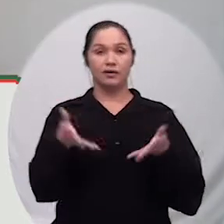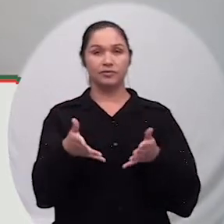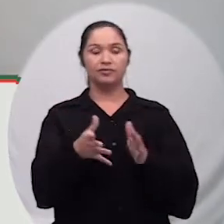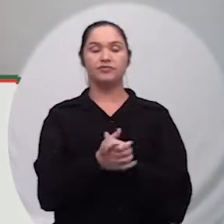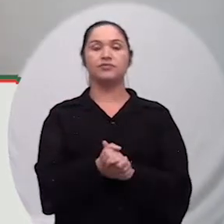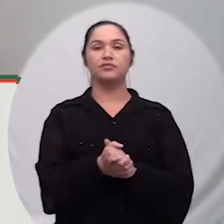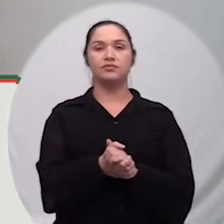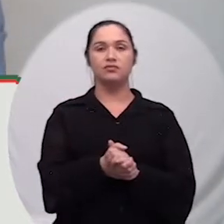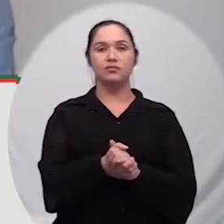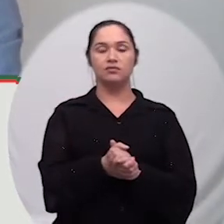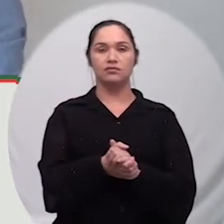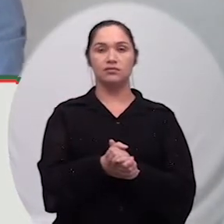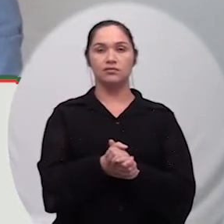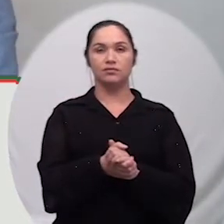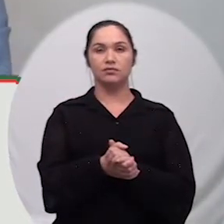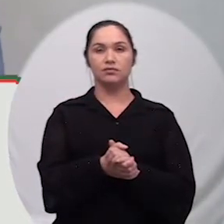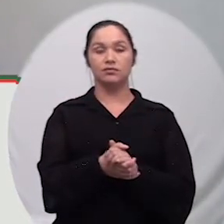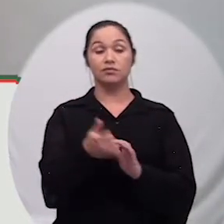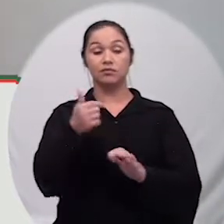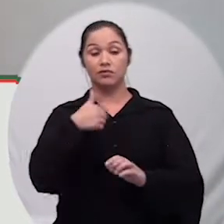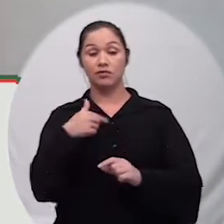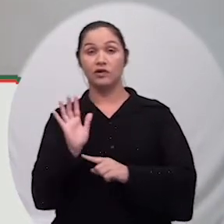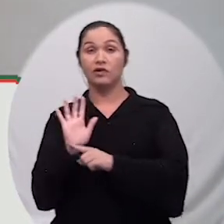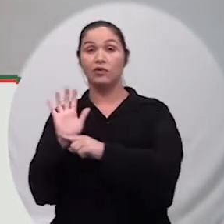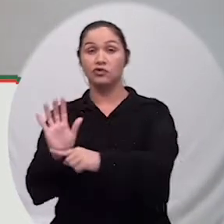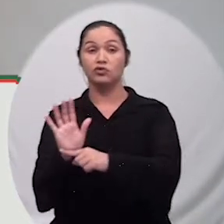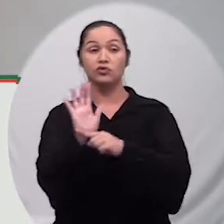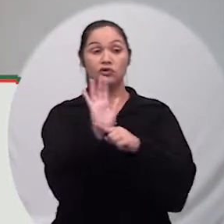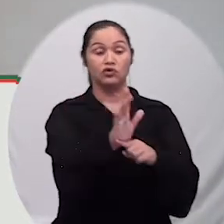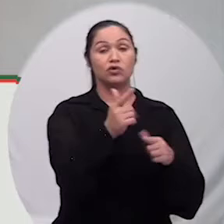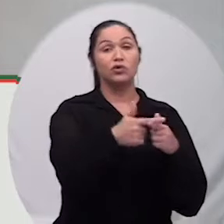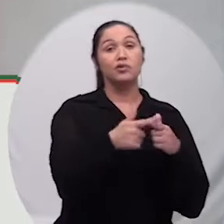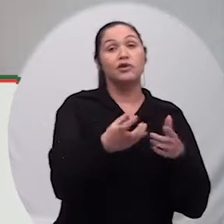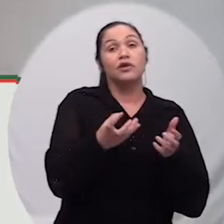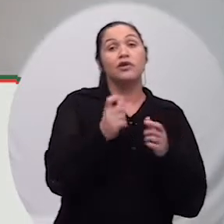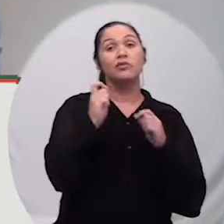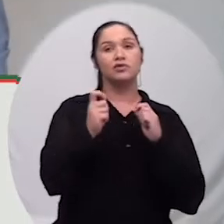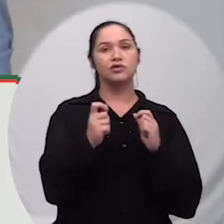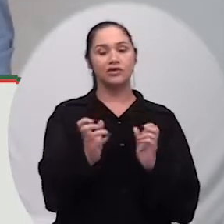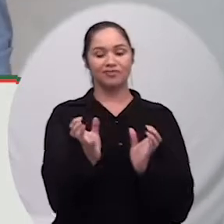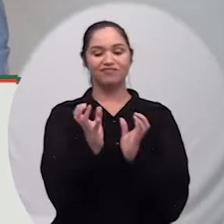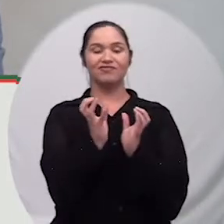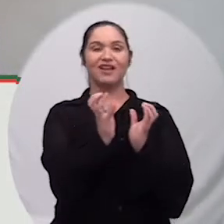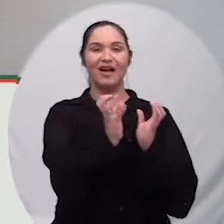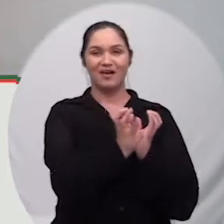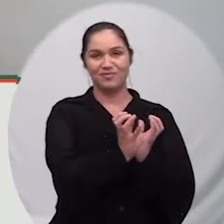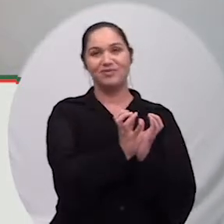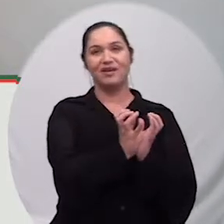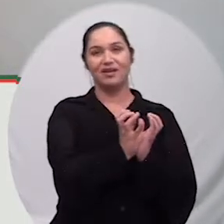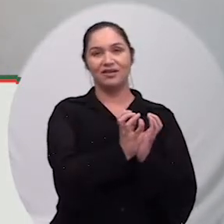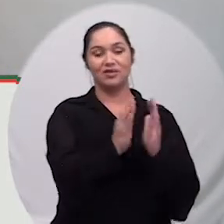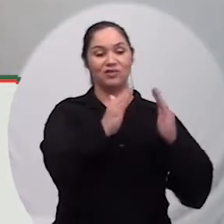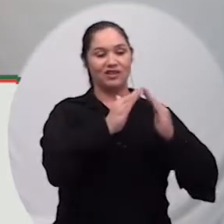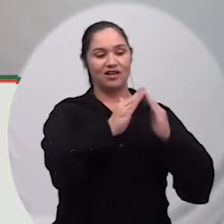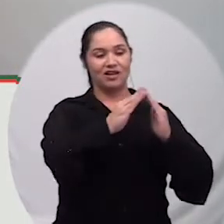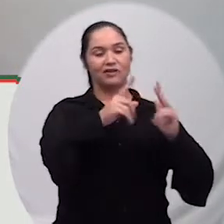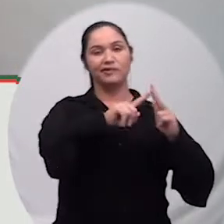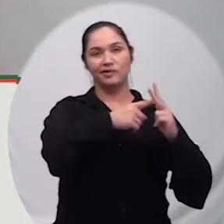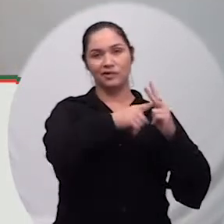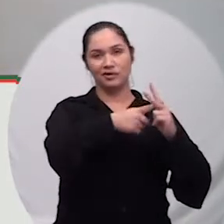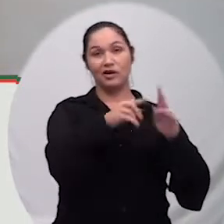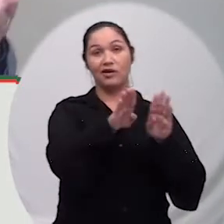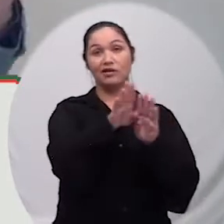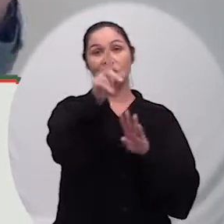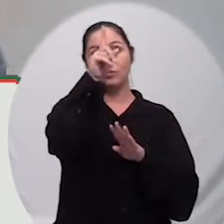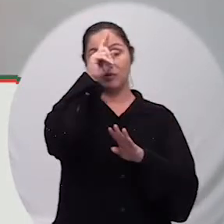nessa linha, a gente está contribuindo para poder ajudar a reforma da APAE, do telhado da APAE, algum recurso para o Hospital São José, o Hospital Santa Catarina,